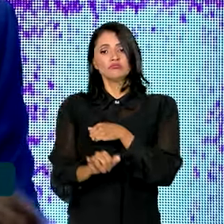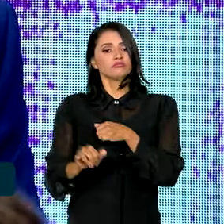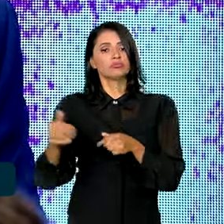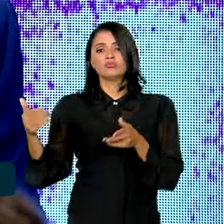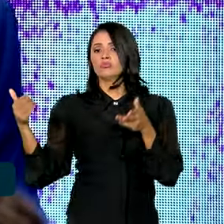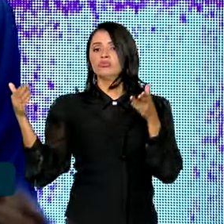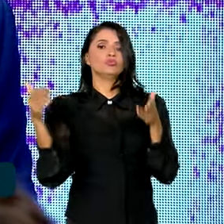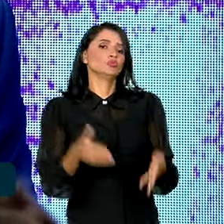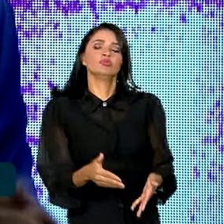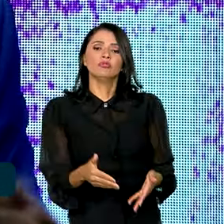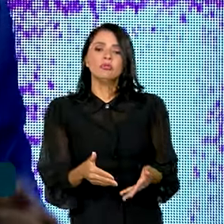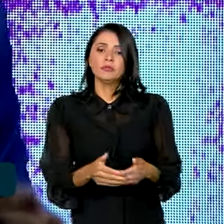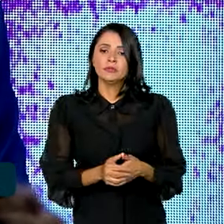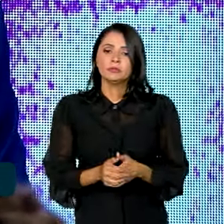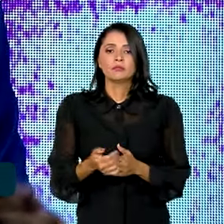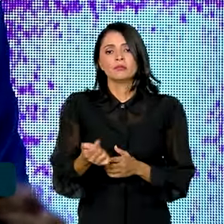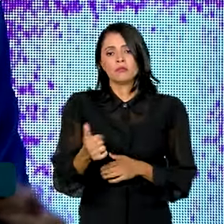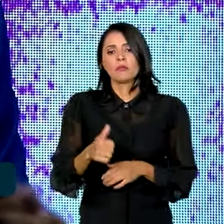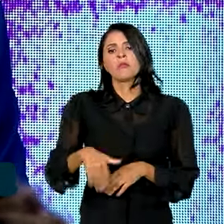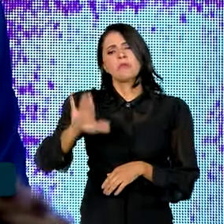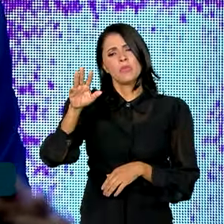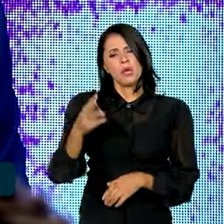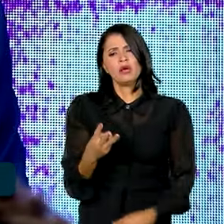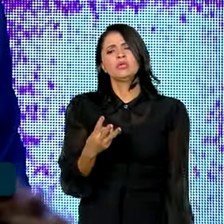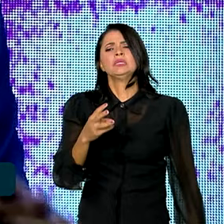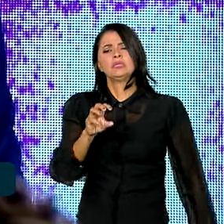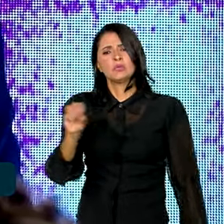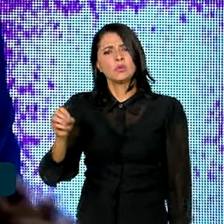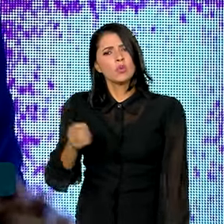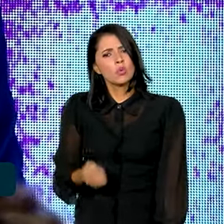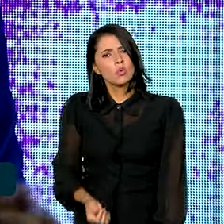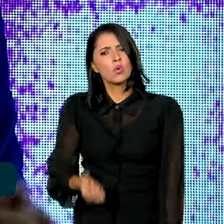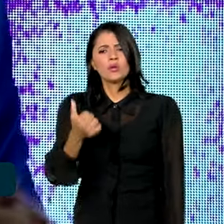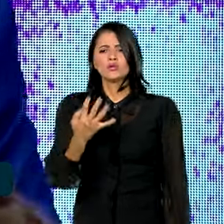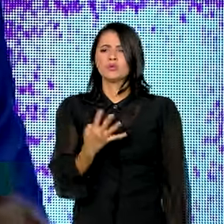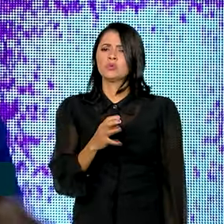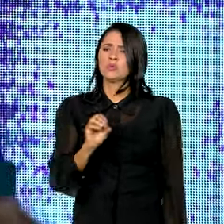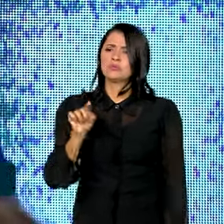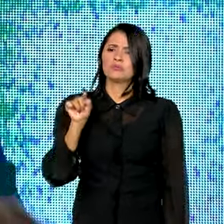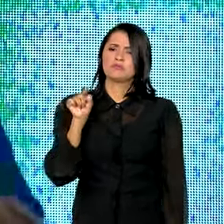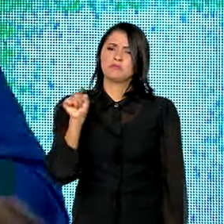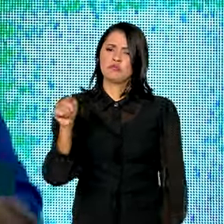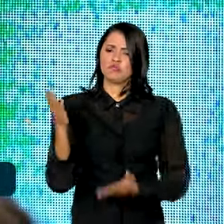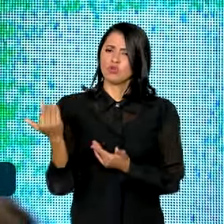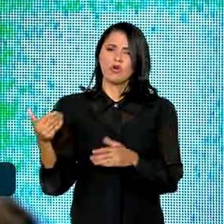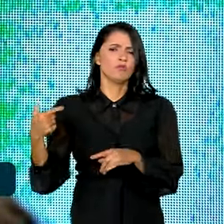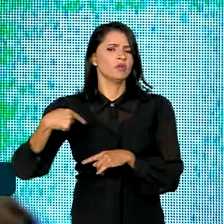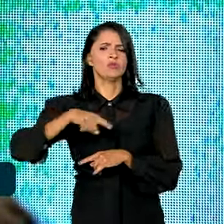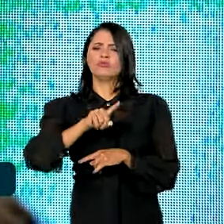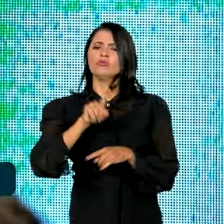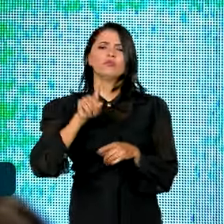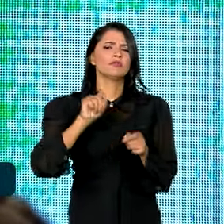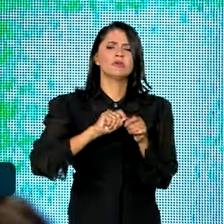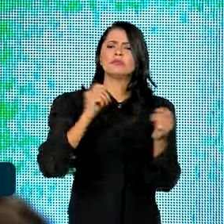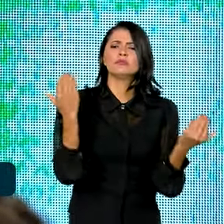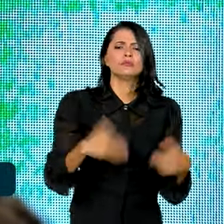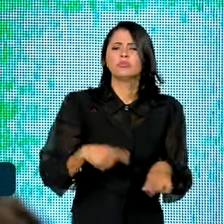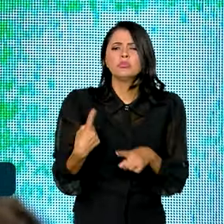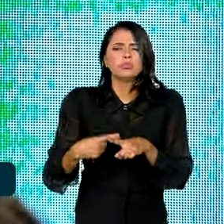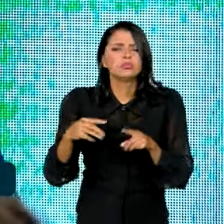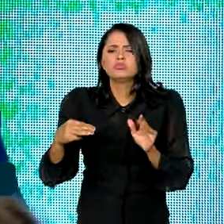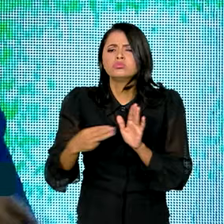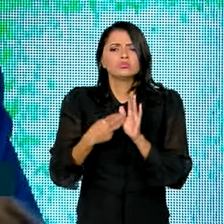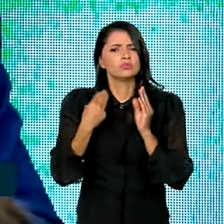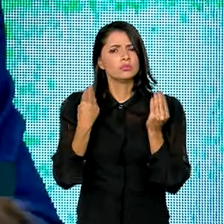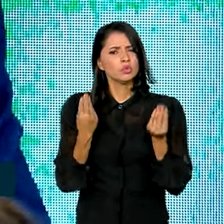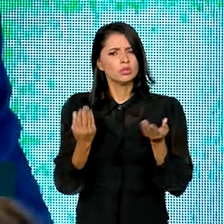praticamente quase mais de 300, quase 400 mil jovens não foi fazer a prova. Qual o motivo de não fazer a prova?